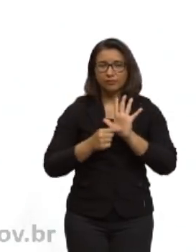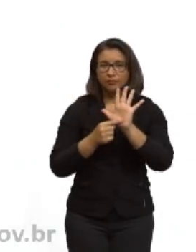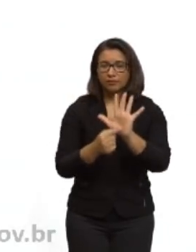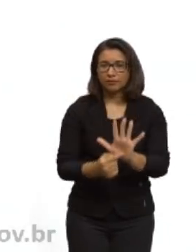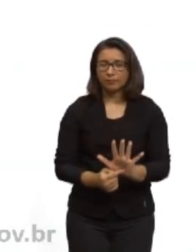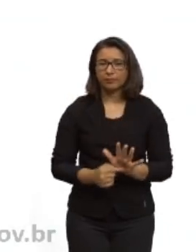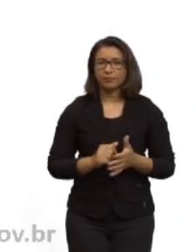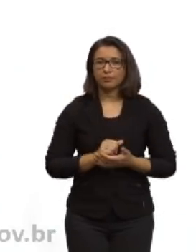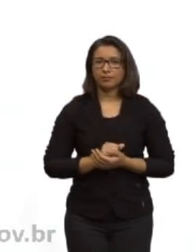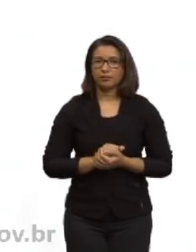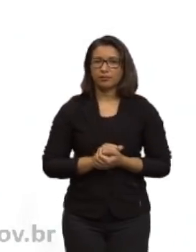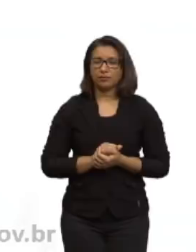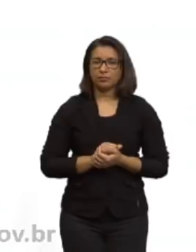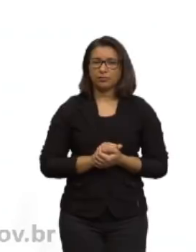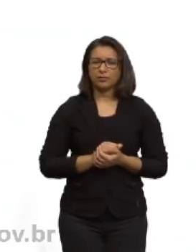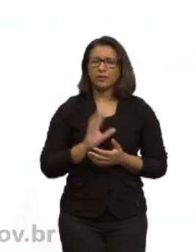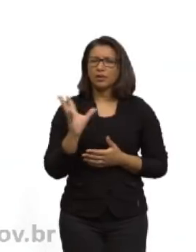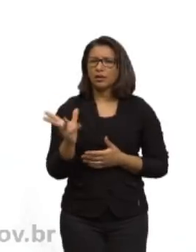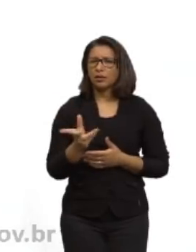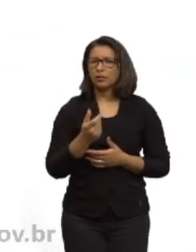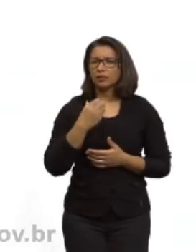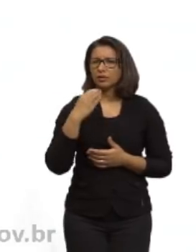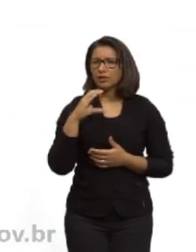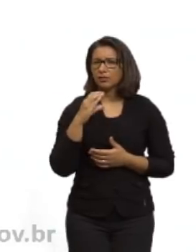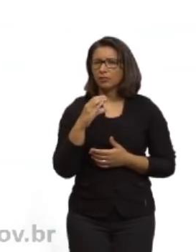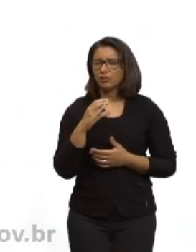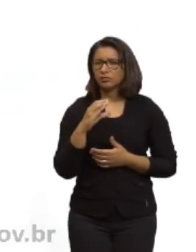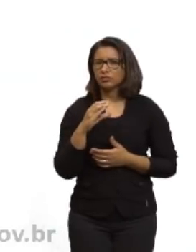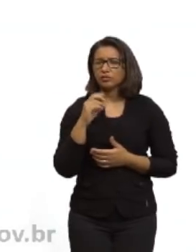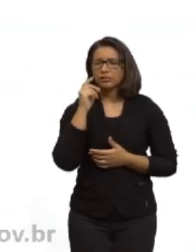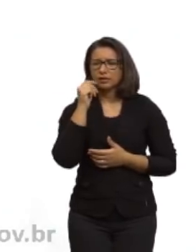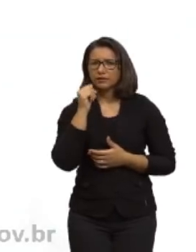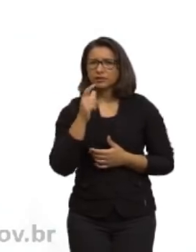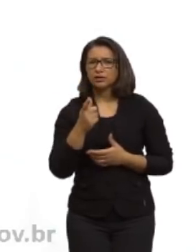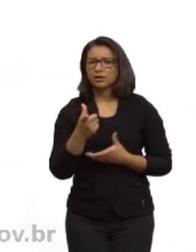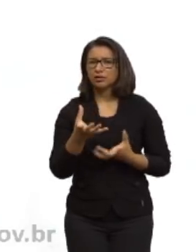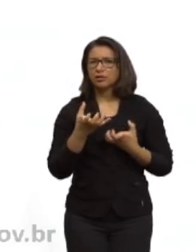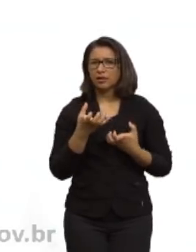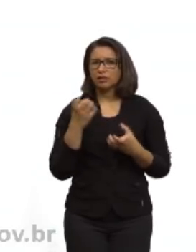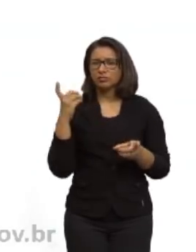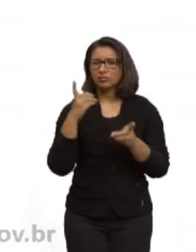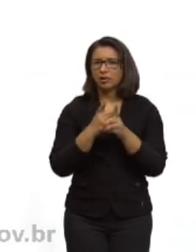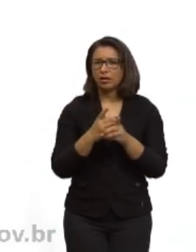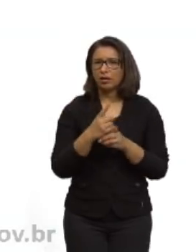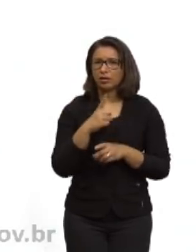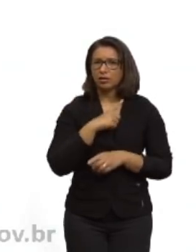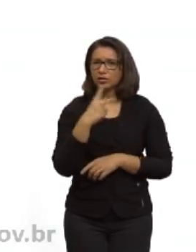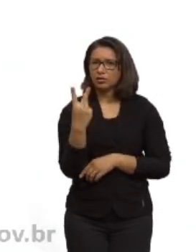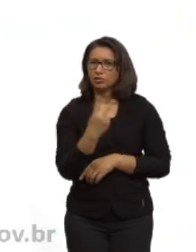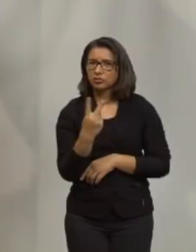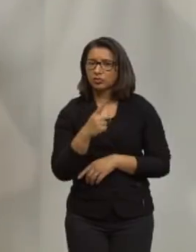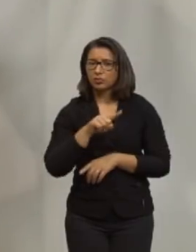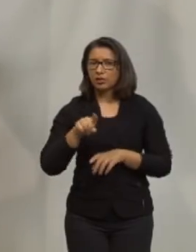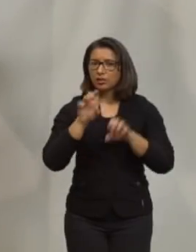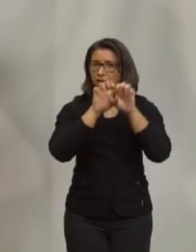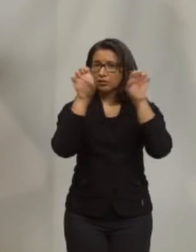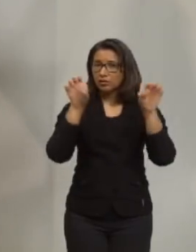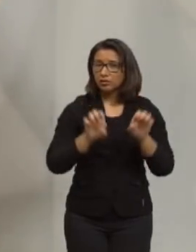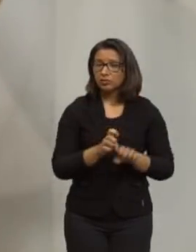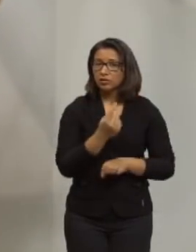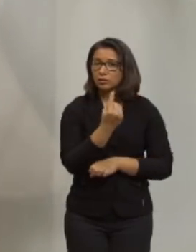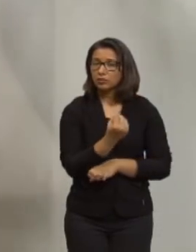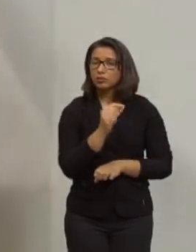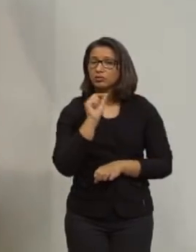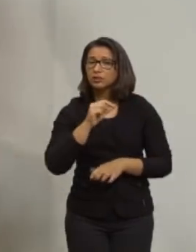aqui com vocês e quantos carbono grafite eu quero que chegar nessa daqui e eu tenho dois só que aqui nessa equação eu